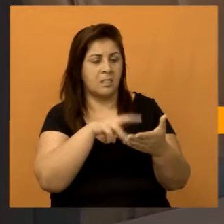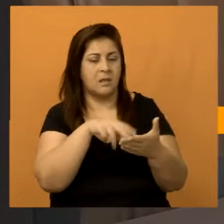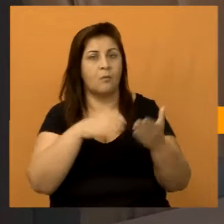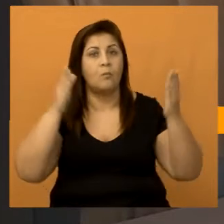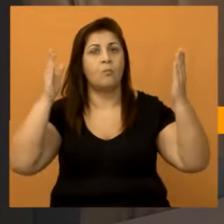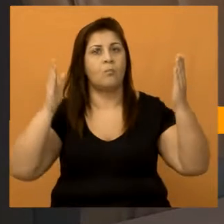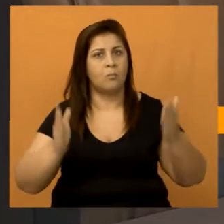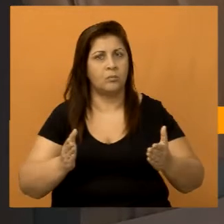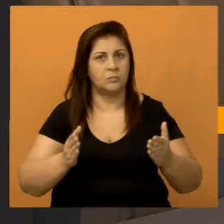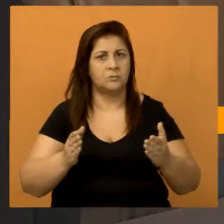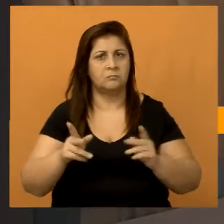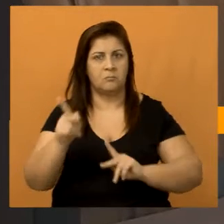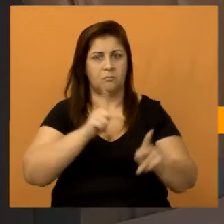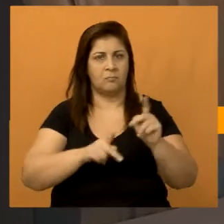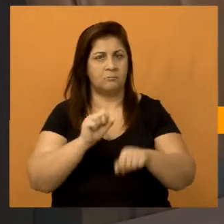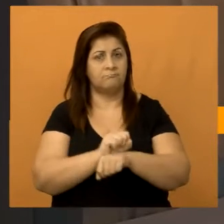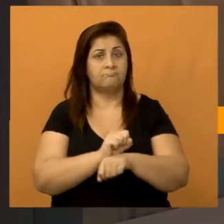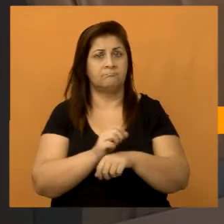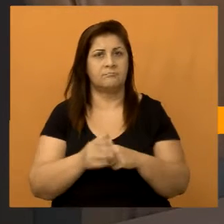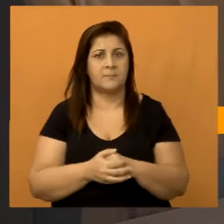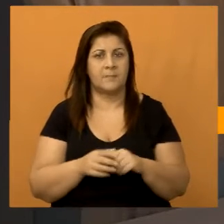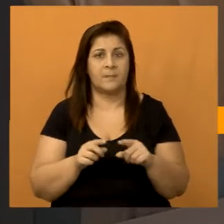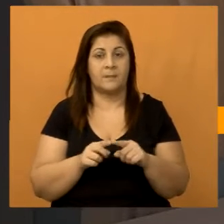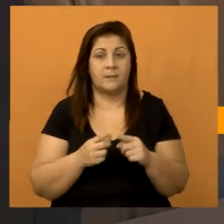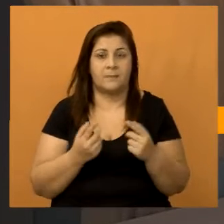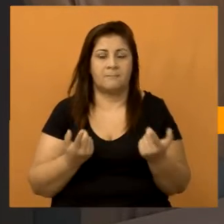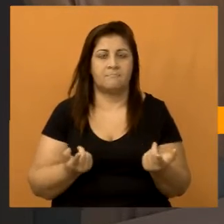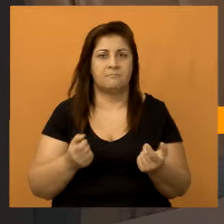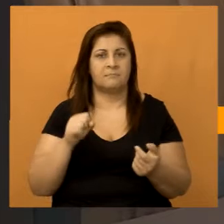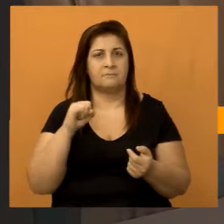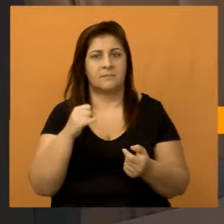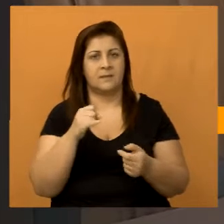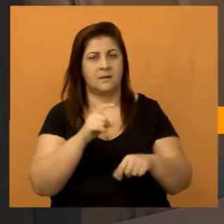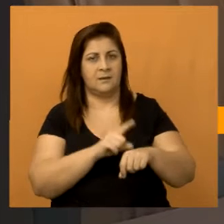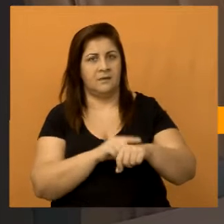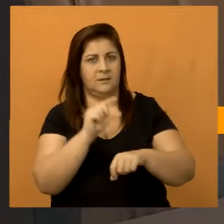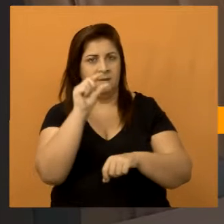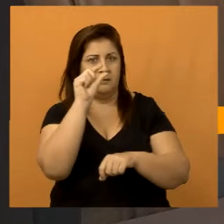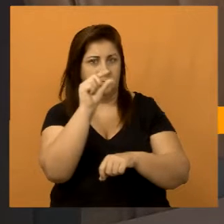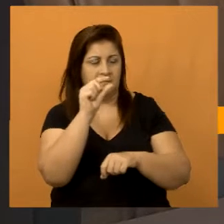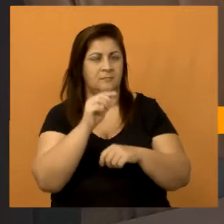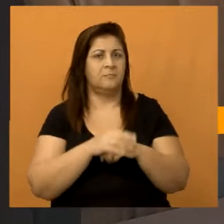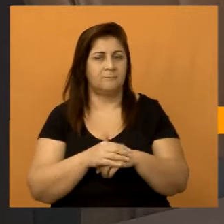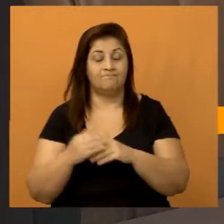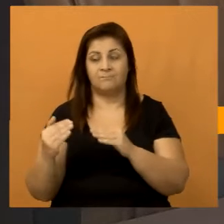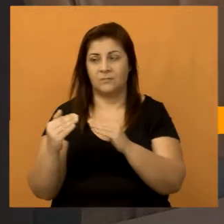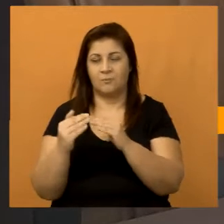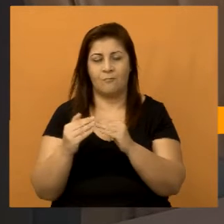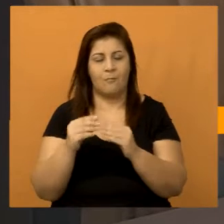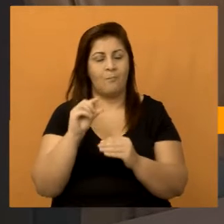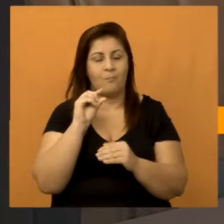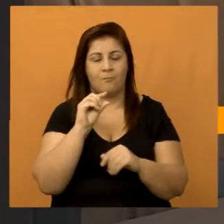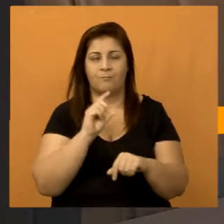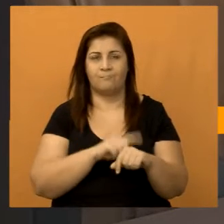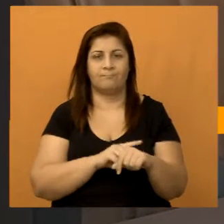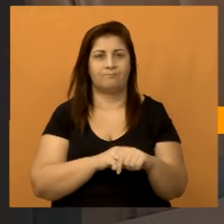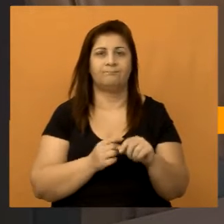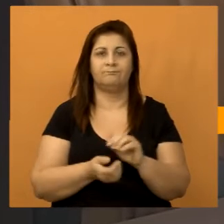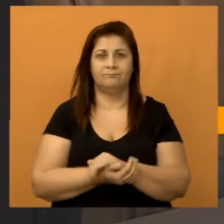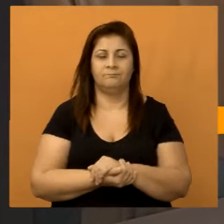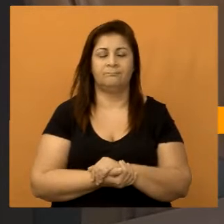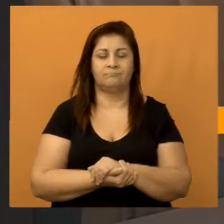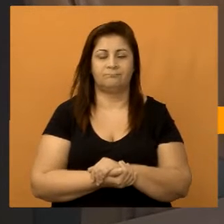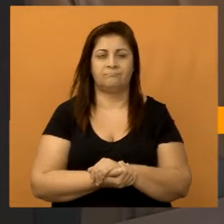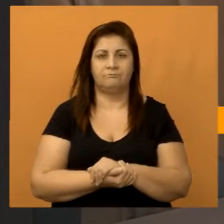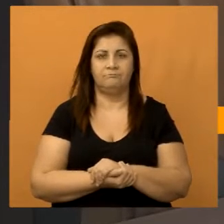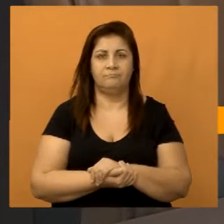hoje, o povo está com essa expectativa hoje. E a partir do momento que o tempo foi muito curto, também concordo com isso plenamente, é muito pouco tempo, a